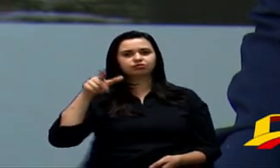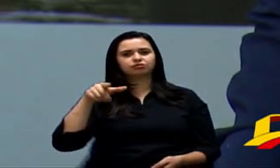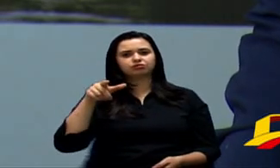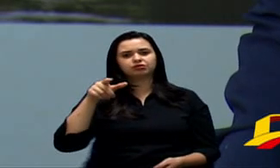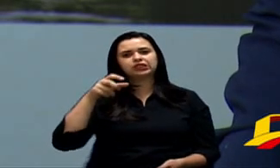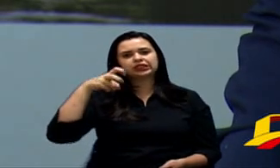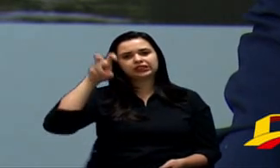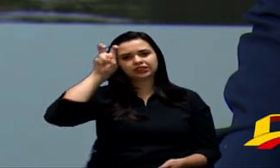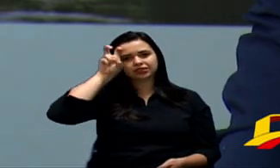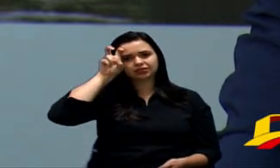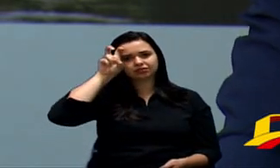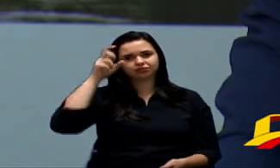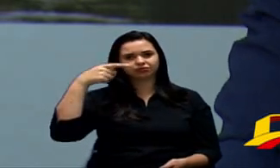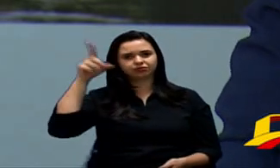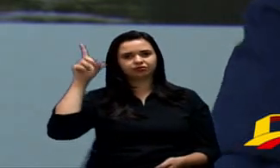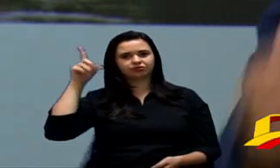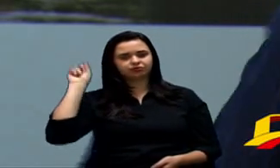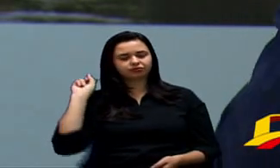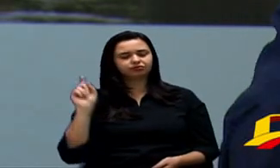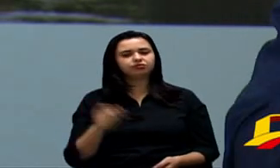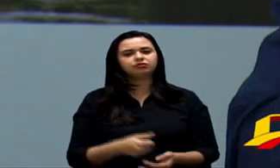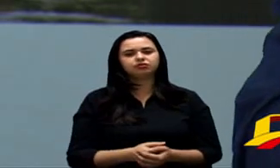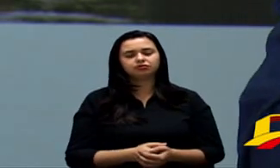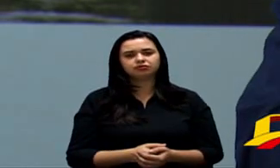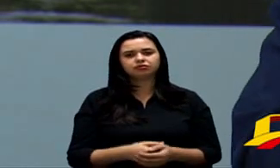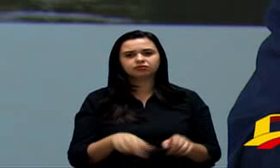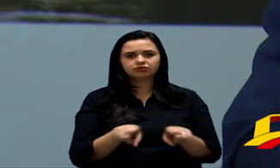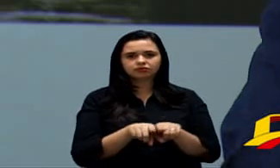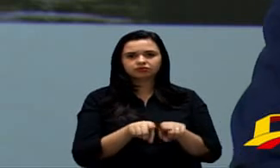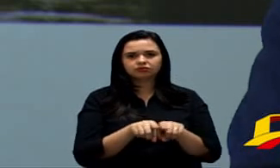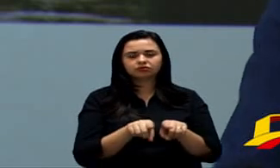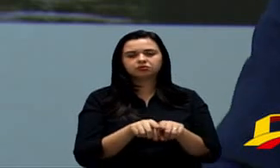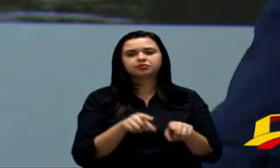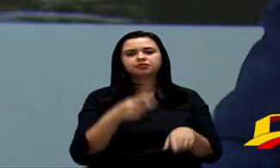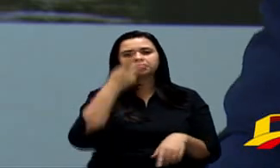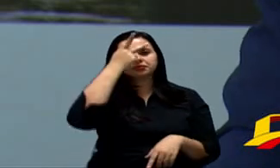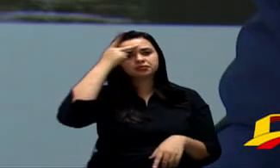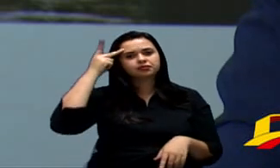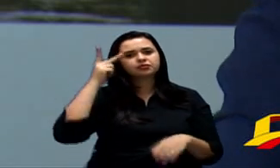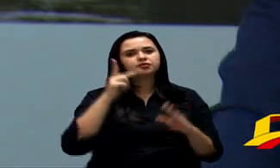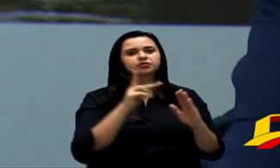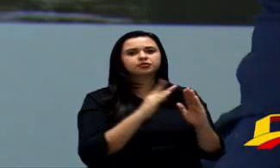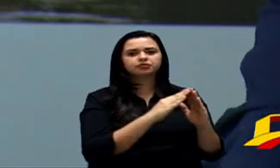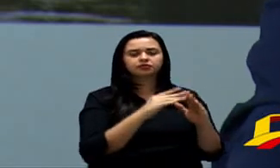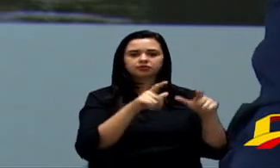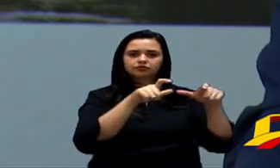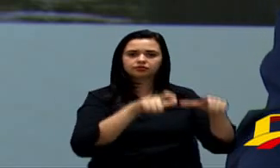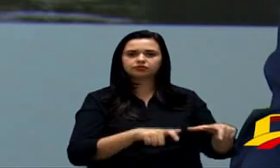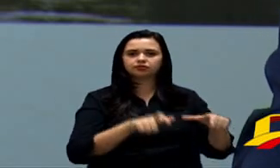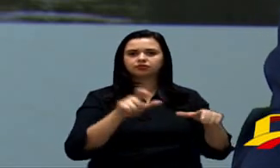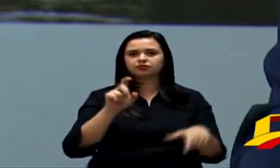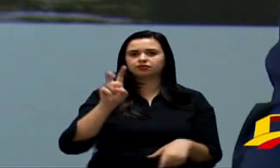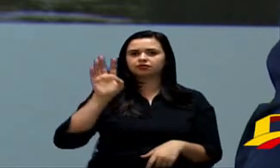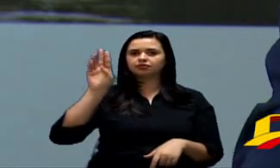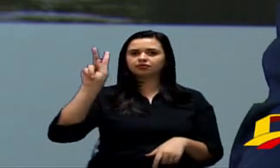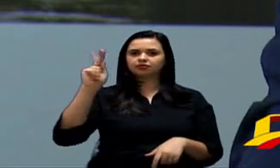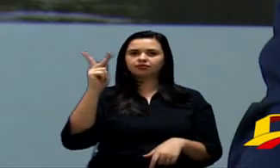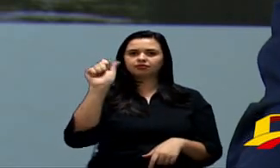grupo de moradores da Vila Aro, que estão também presentes aqui hoje, que vieram com a manifestação do Fica